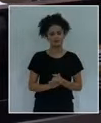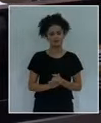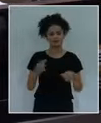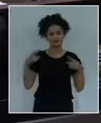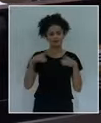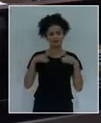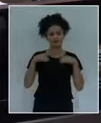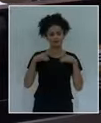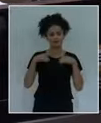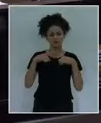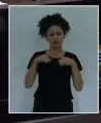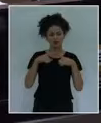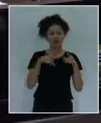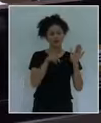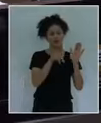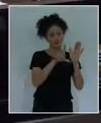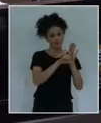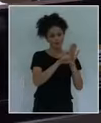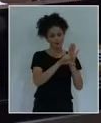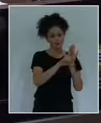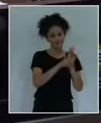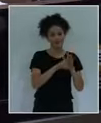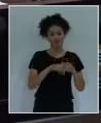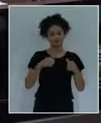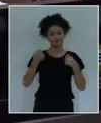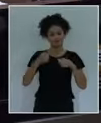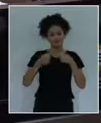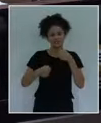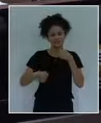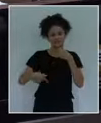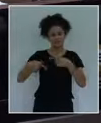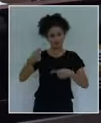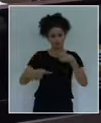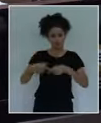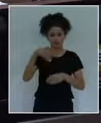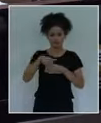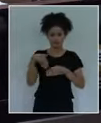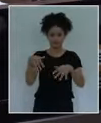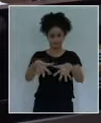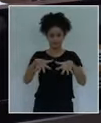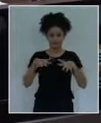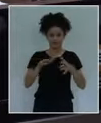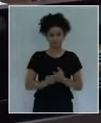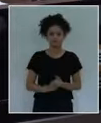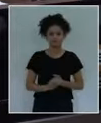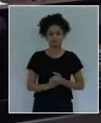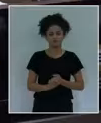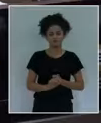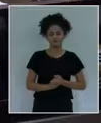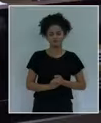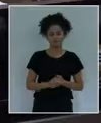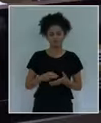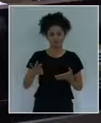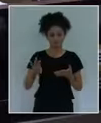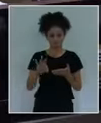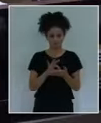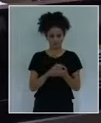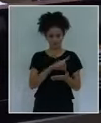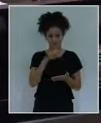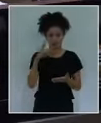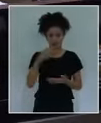com a legislação vigente, devendo ser discutido e votado em plenário. Sala das Comissões,